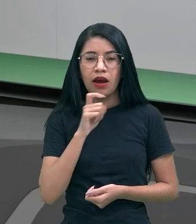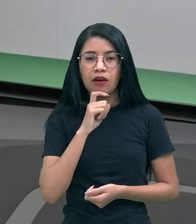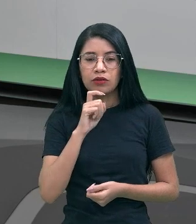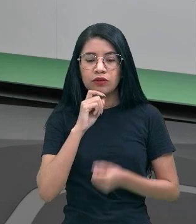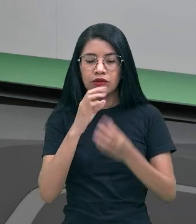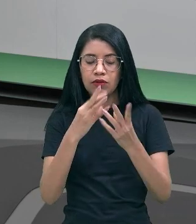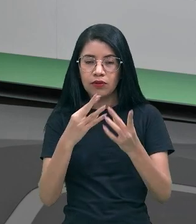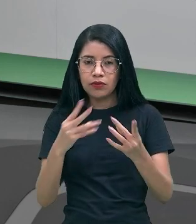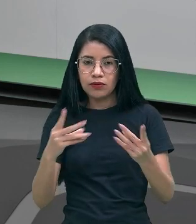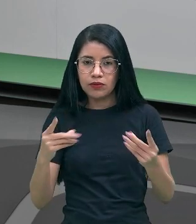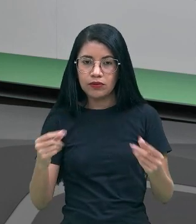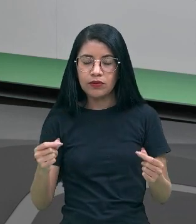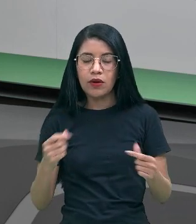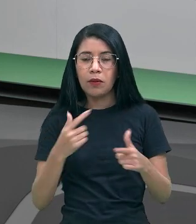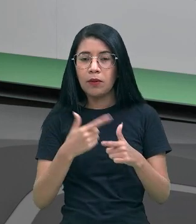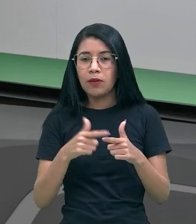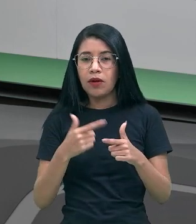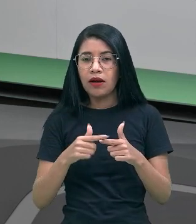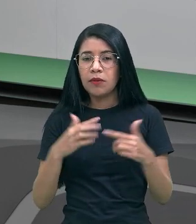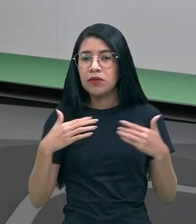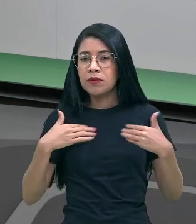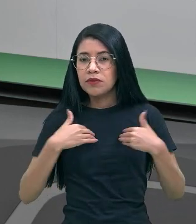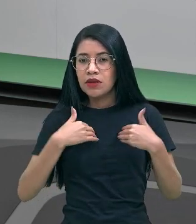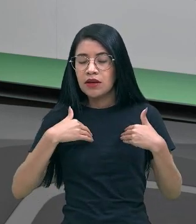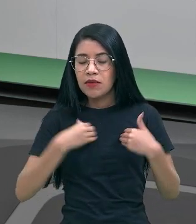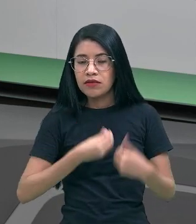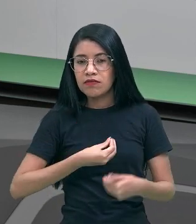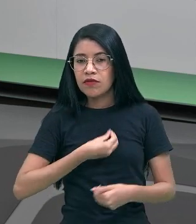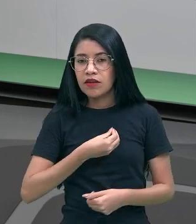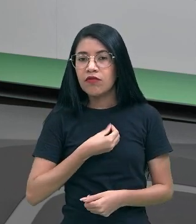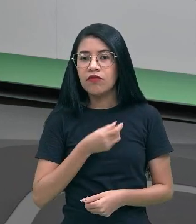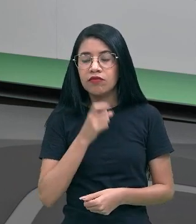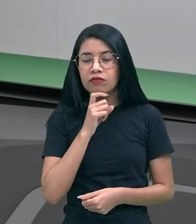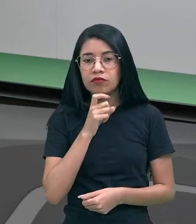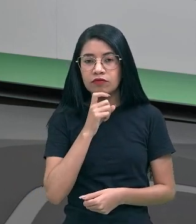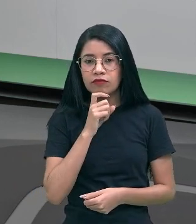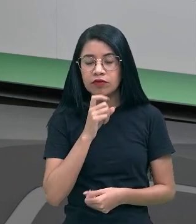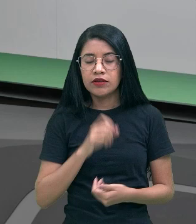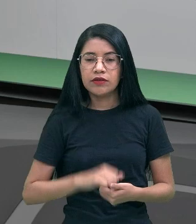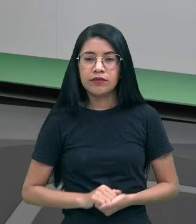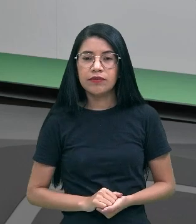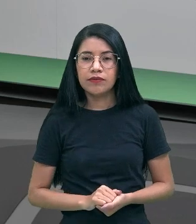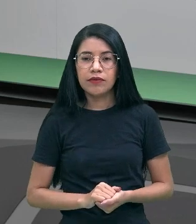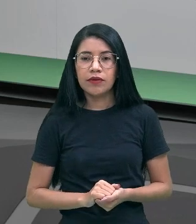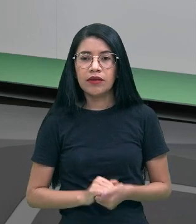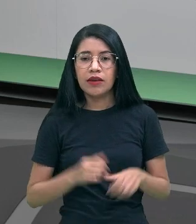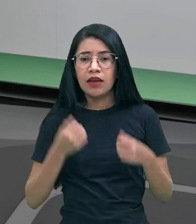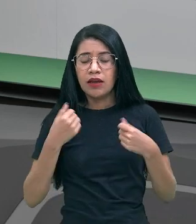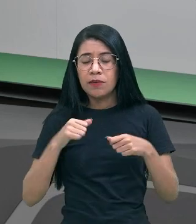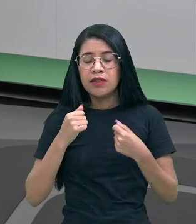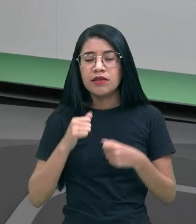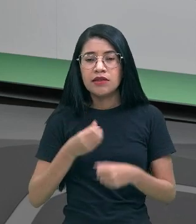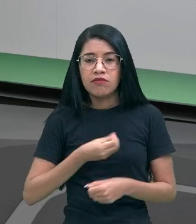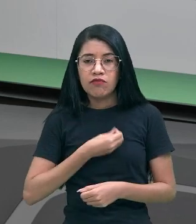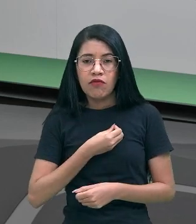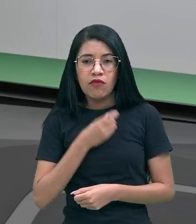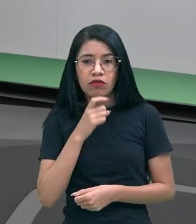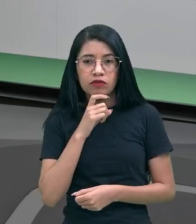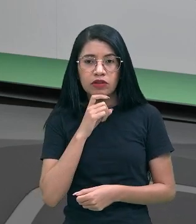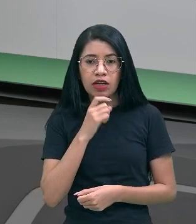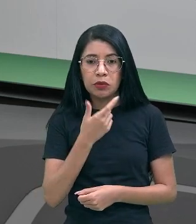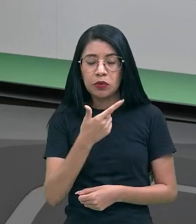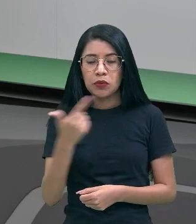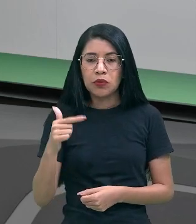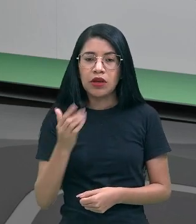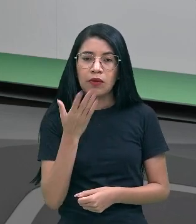problemas de quê? Eu tenho problemas aqui com os animais que vivem aqui, que deveriam estar no gelo, não estão mais no gelo, eles não têm o que